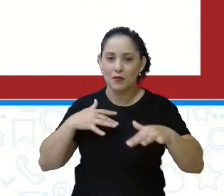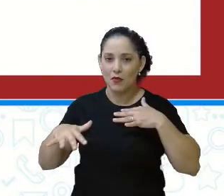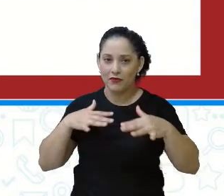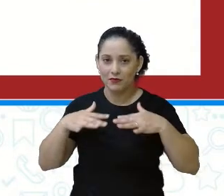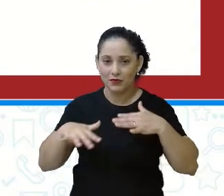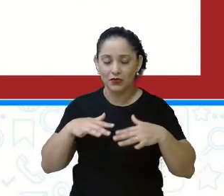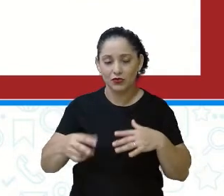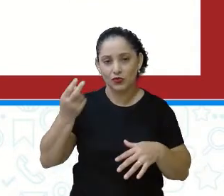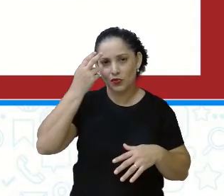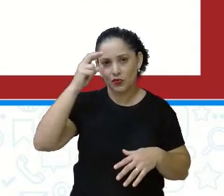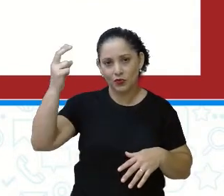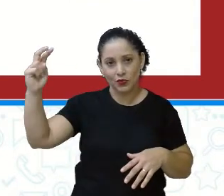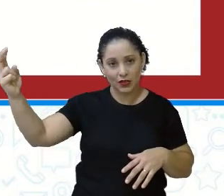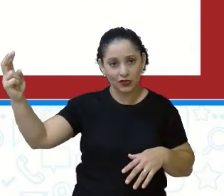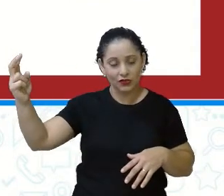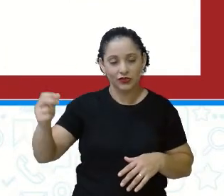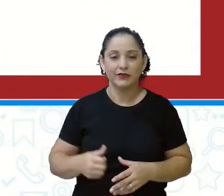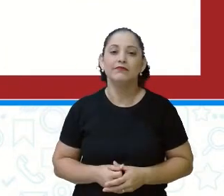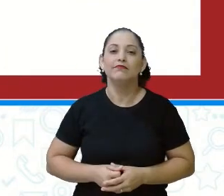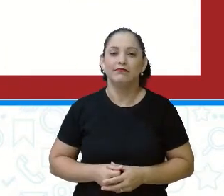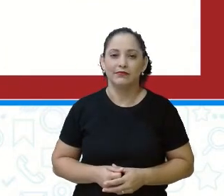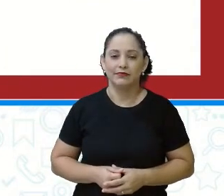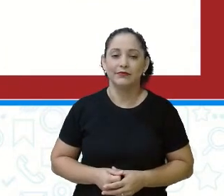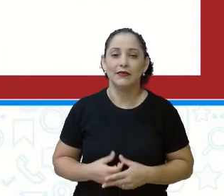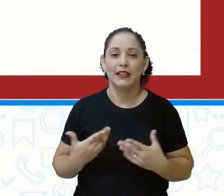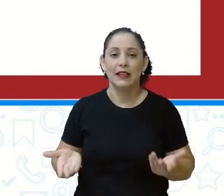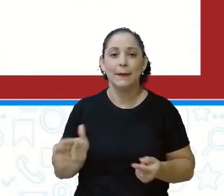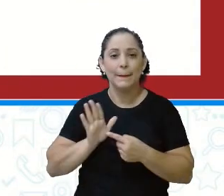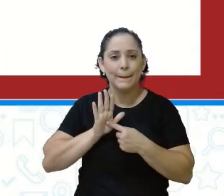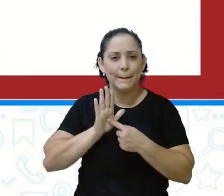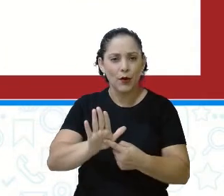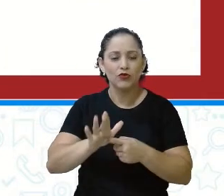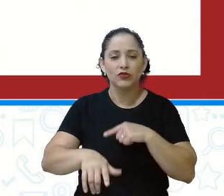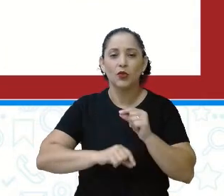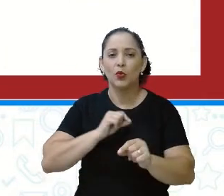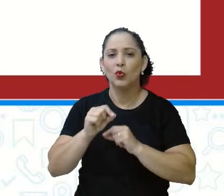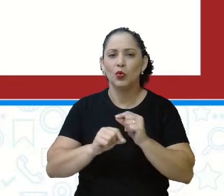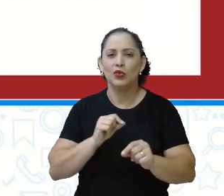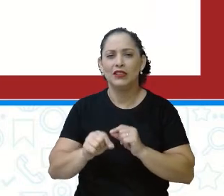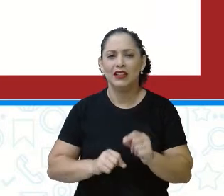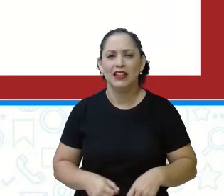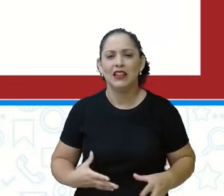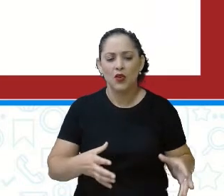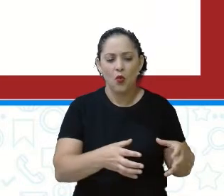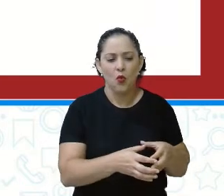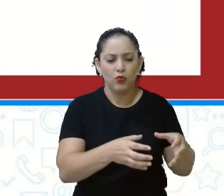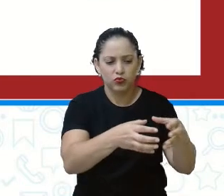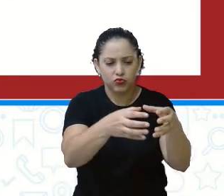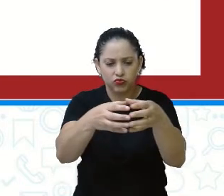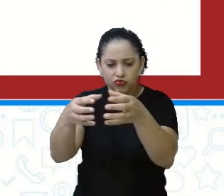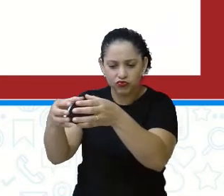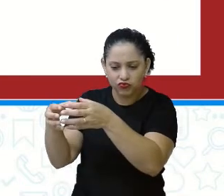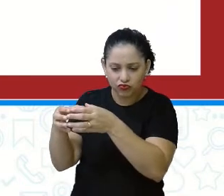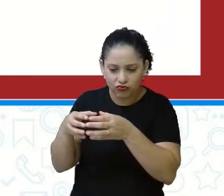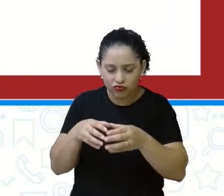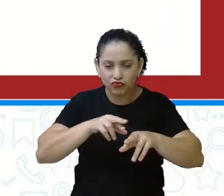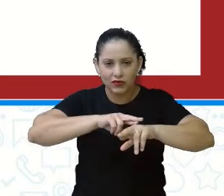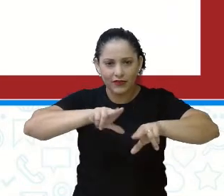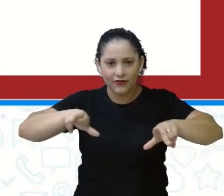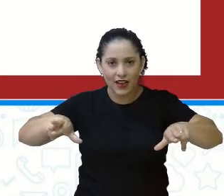culturais, né, presentes nesse ciclo, que mostra o cavalo marinho, bumba meu boi,